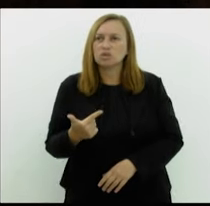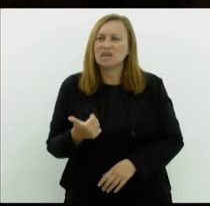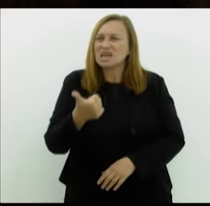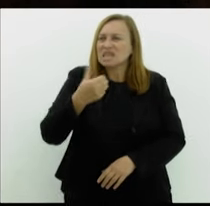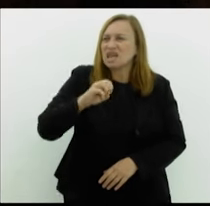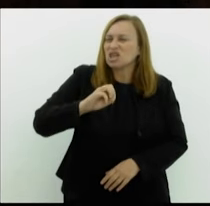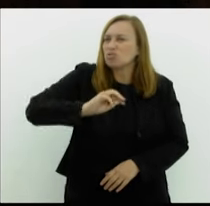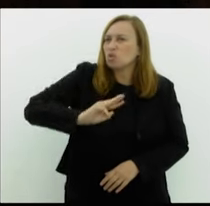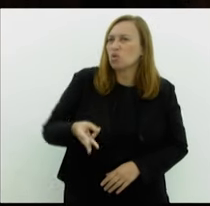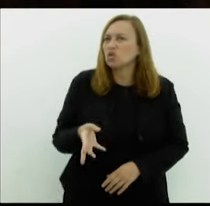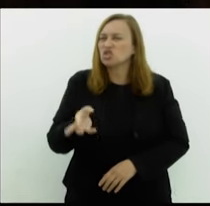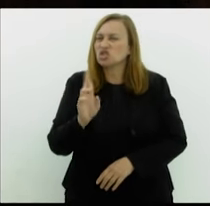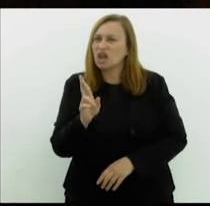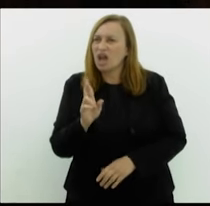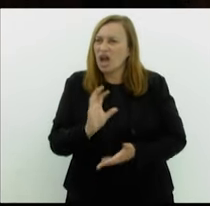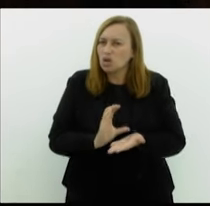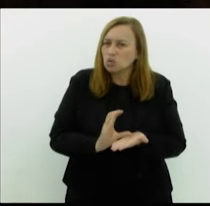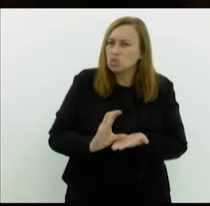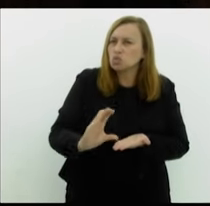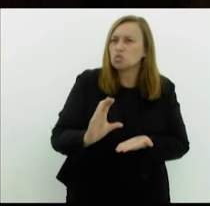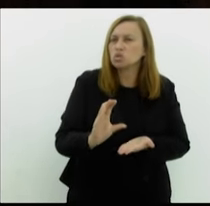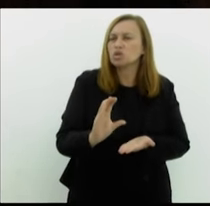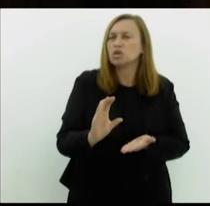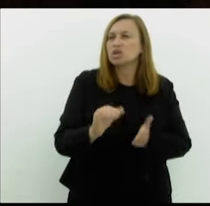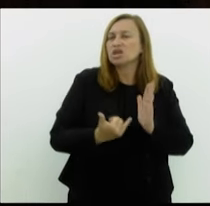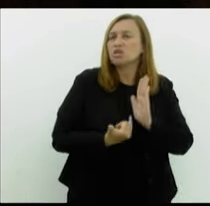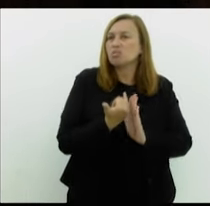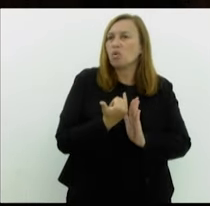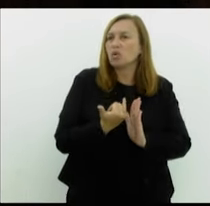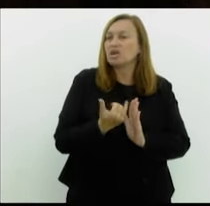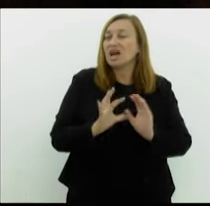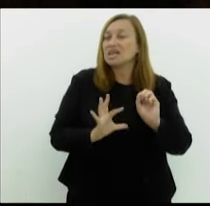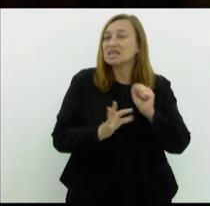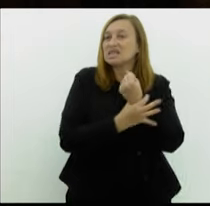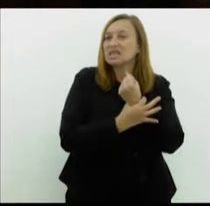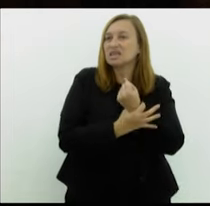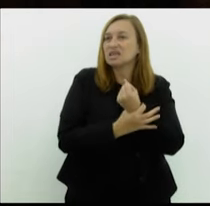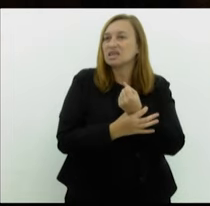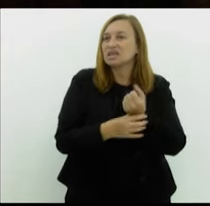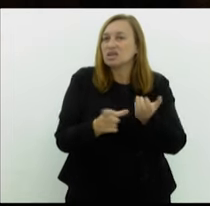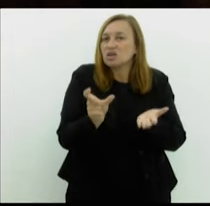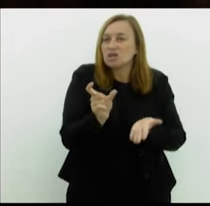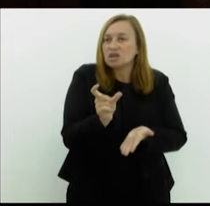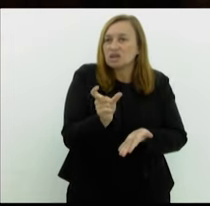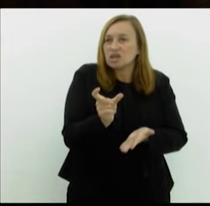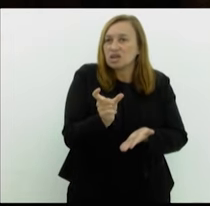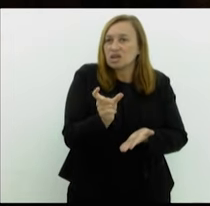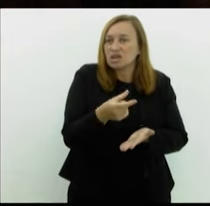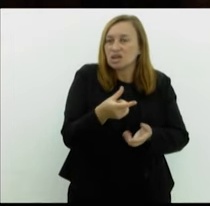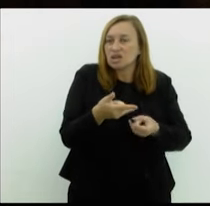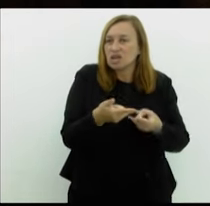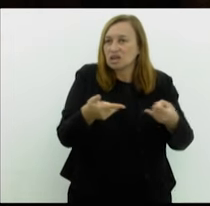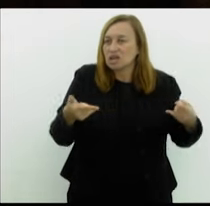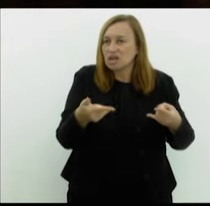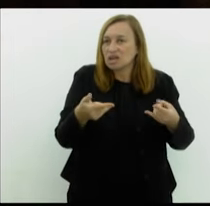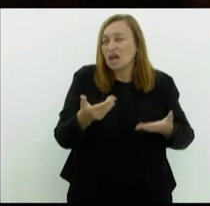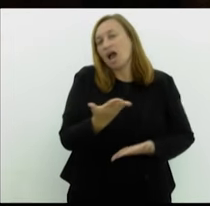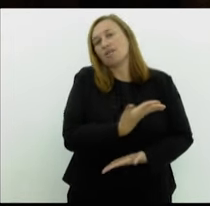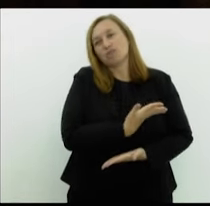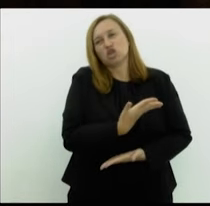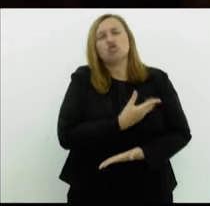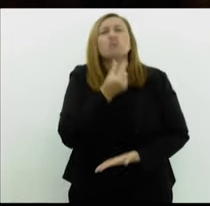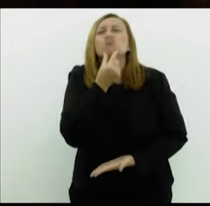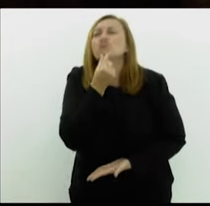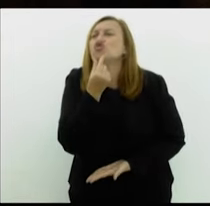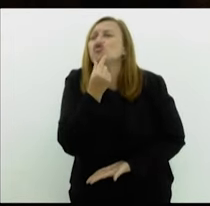milhões de reais, fruto dos nossos impostos, para garantir 1000 ingressinhos para os apaniguados amiguinhos,